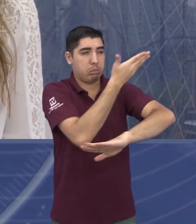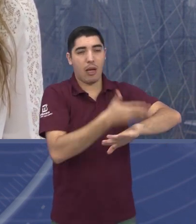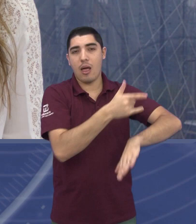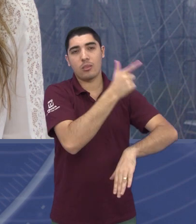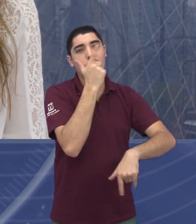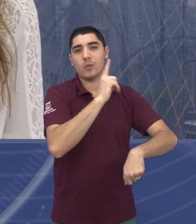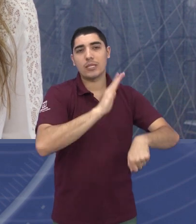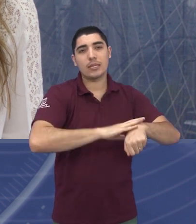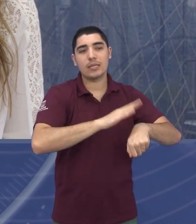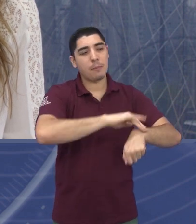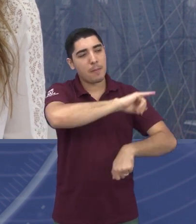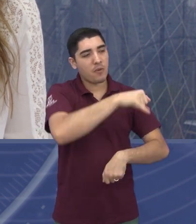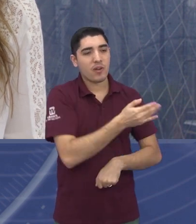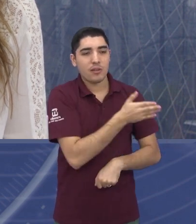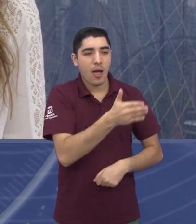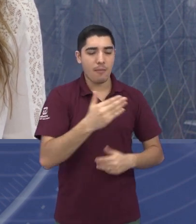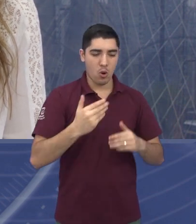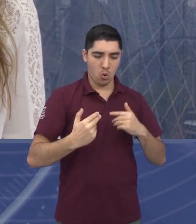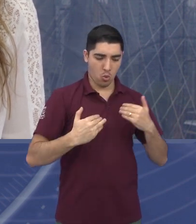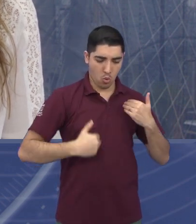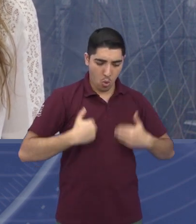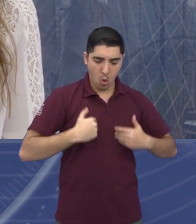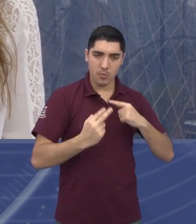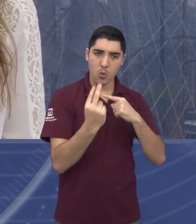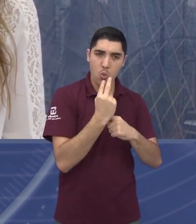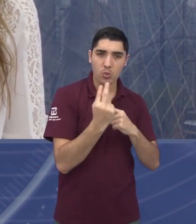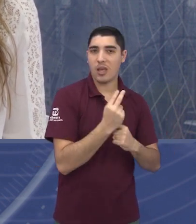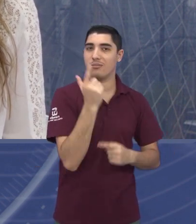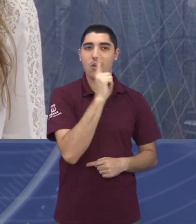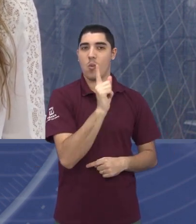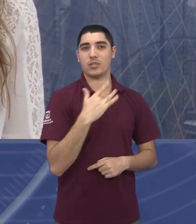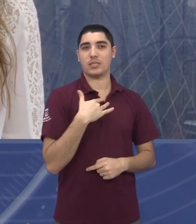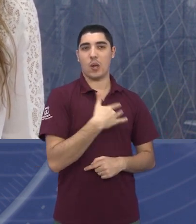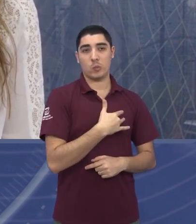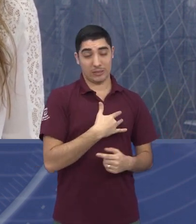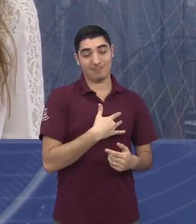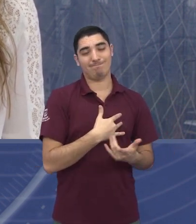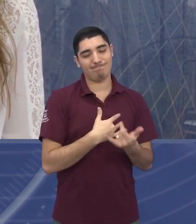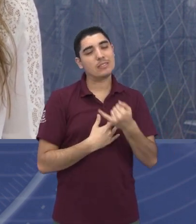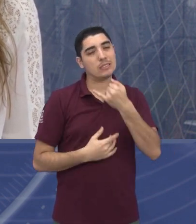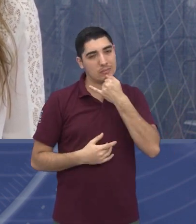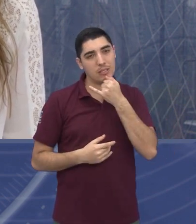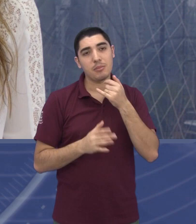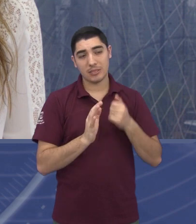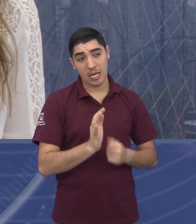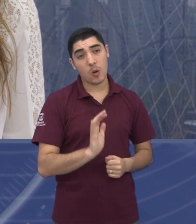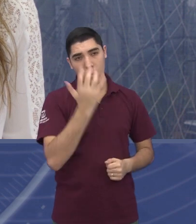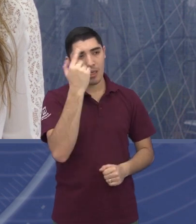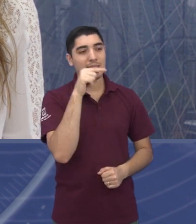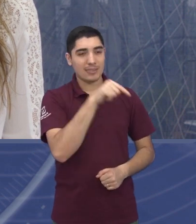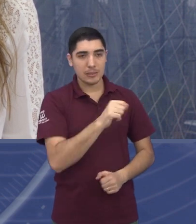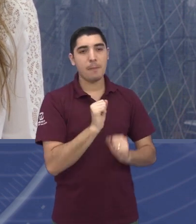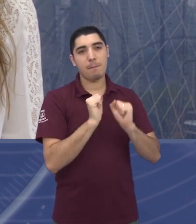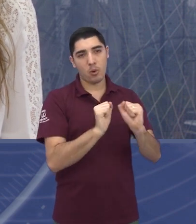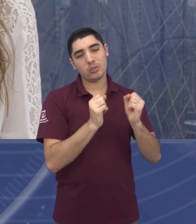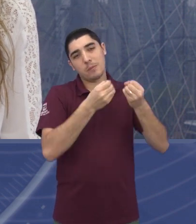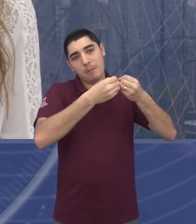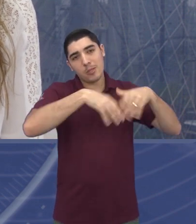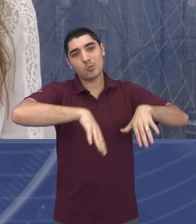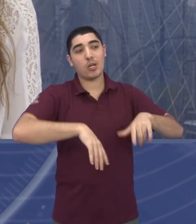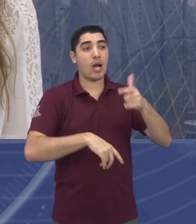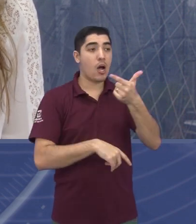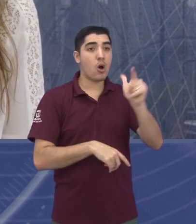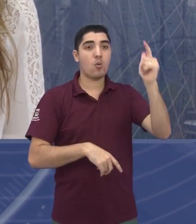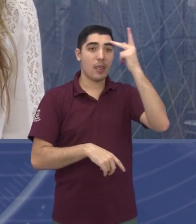tirar esse tempo para cuidar de si, né? Para cuidar da saúde, e é o que infelizmente também impacta, né, Débora? Uma pessoa que é